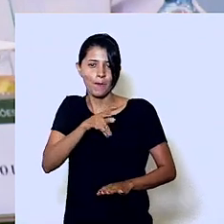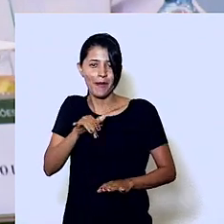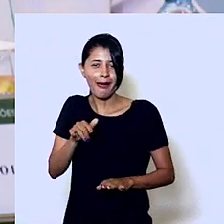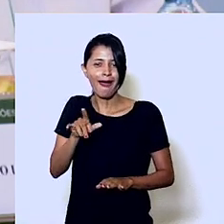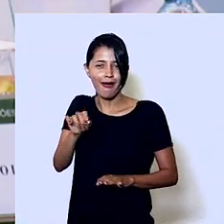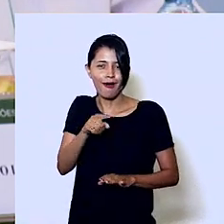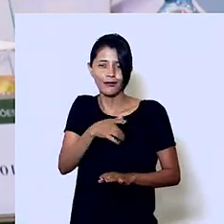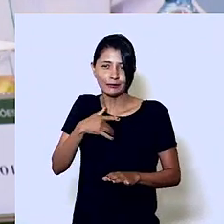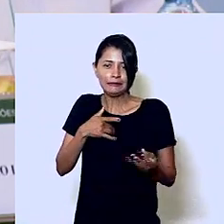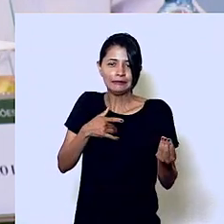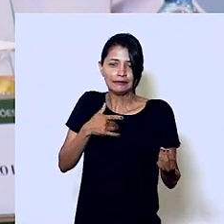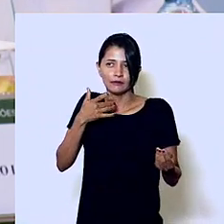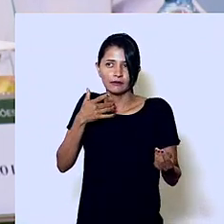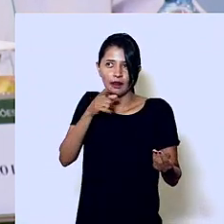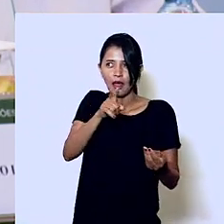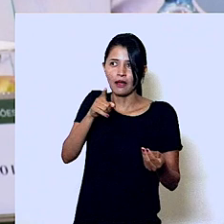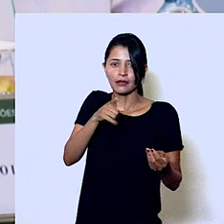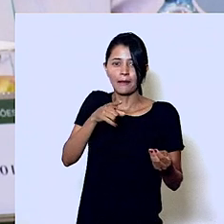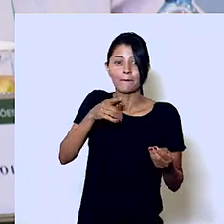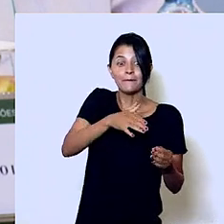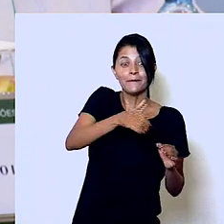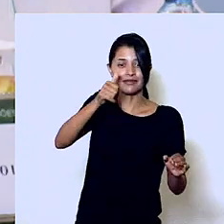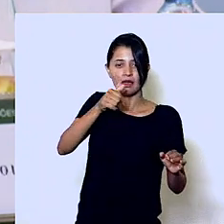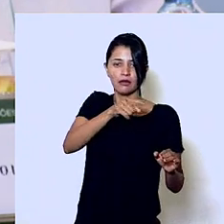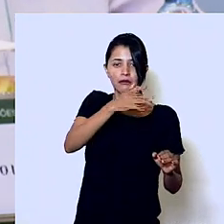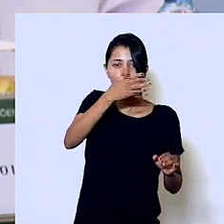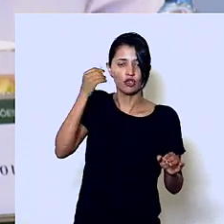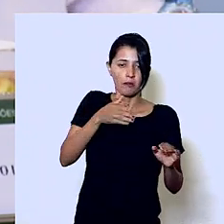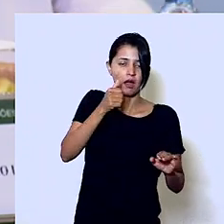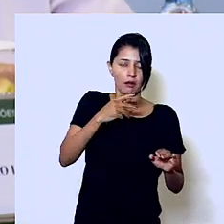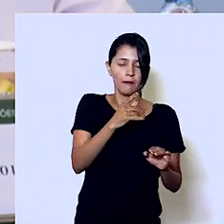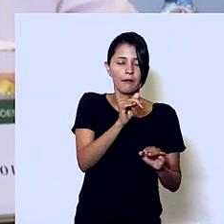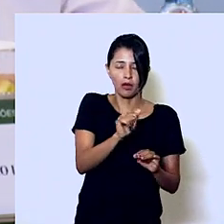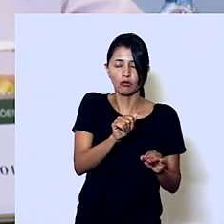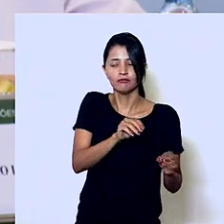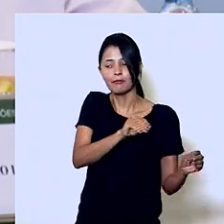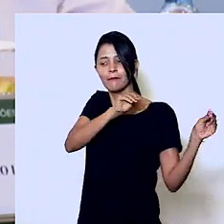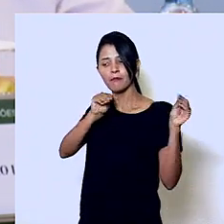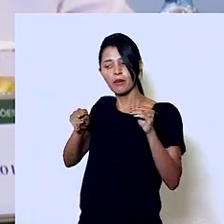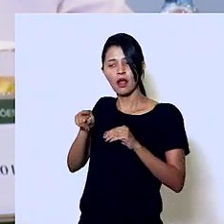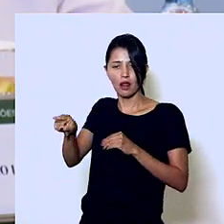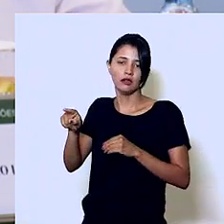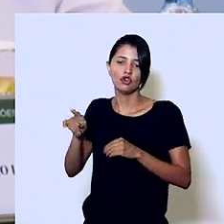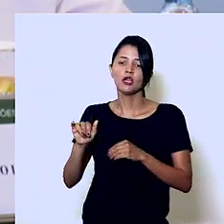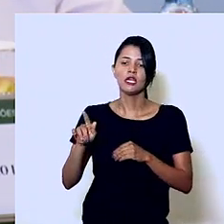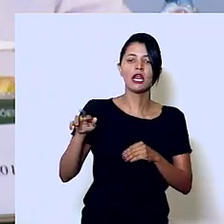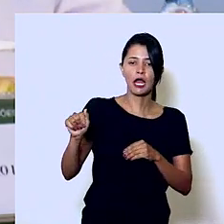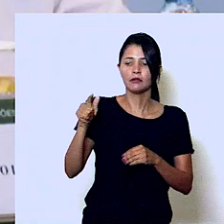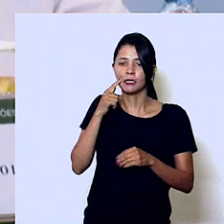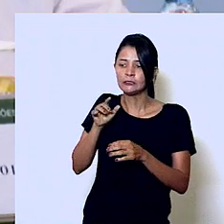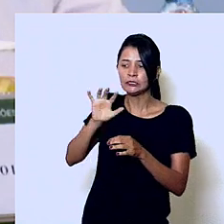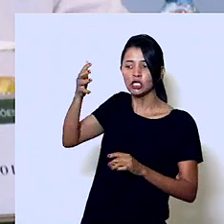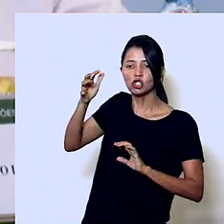questão do Iraque. Aí ele falou, o que você acha dele? Pô, aí não precisava, melhor pessoa para consultar não tinha, né? E